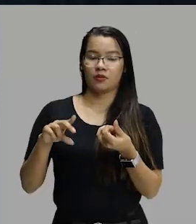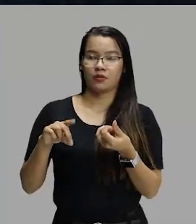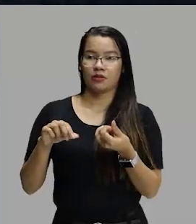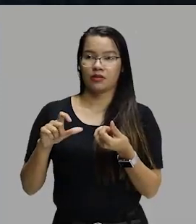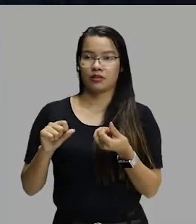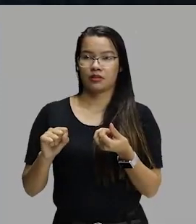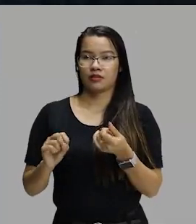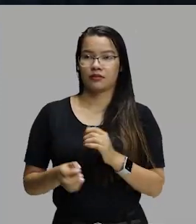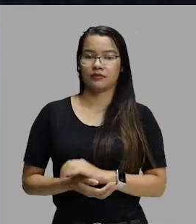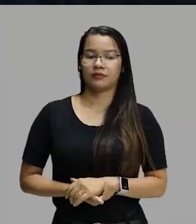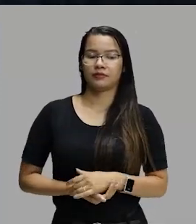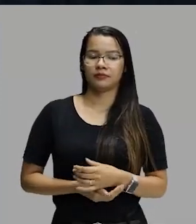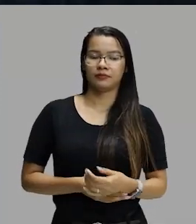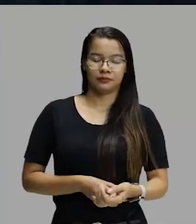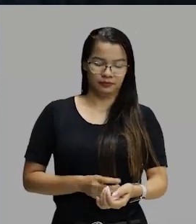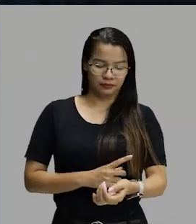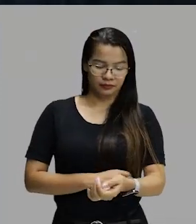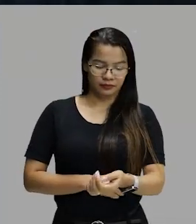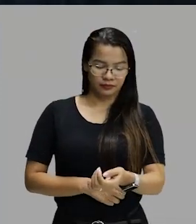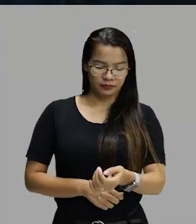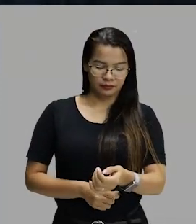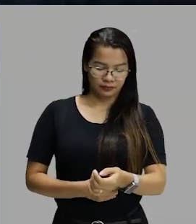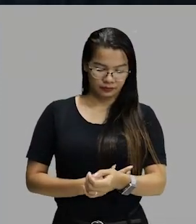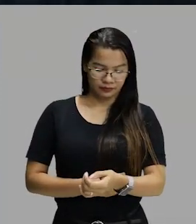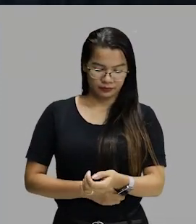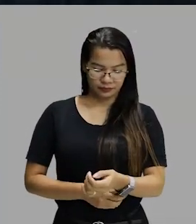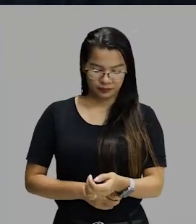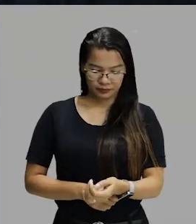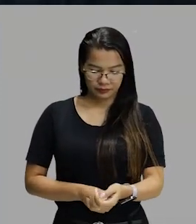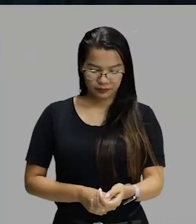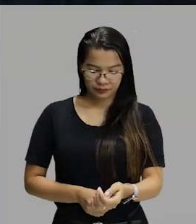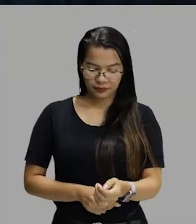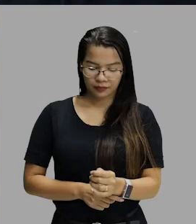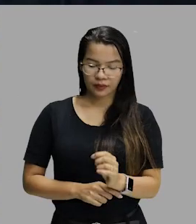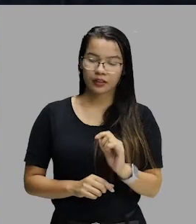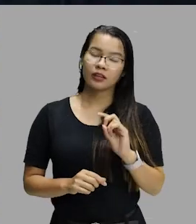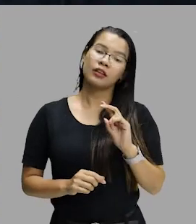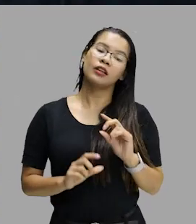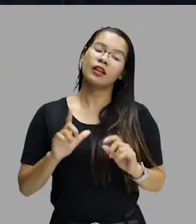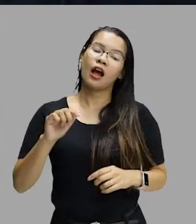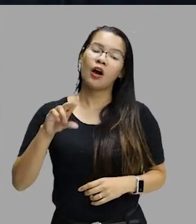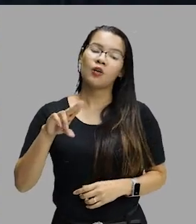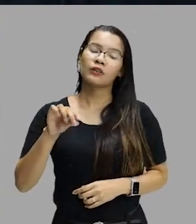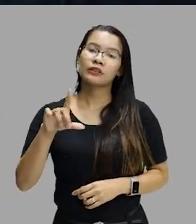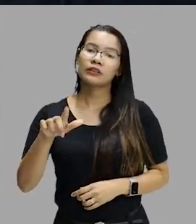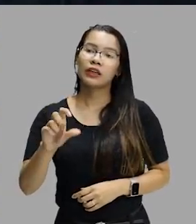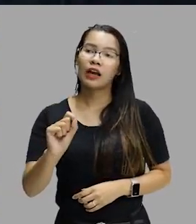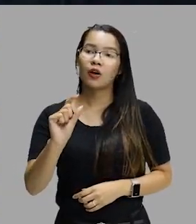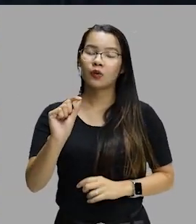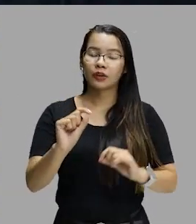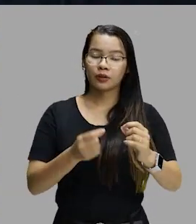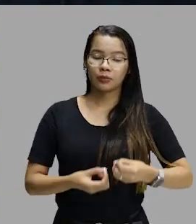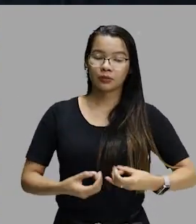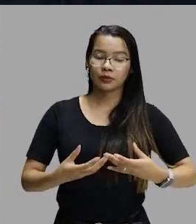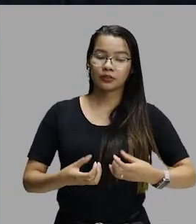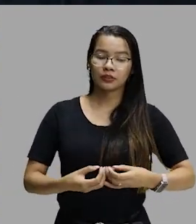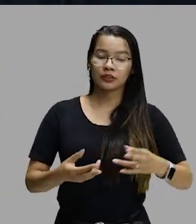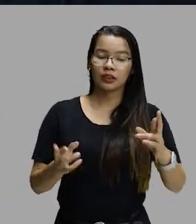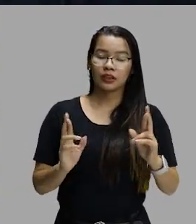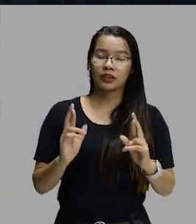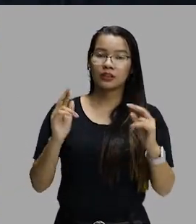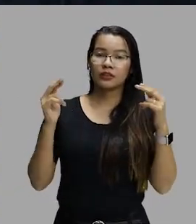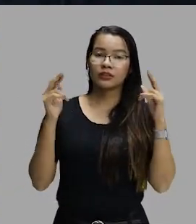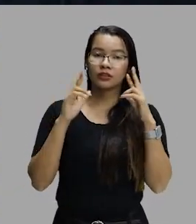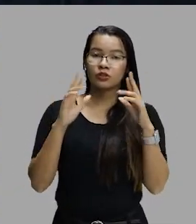ter 6 laudas. Né? Eu vou chamar de lauda aquilo que eu produzi a respeito daquele livro de 20 páginas. Então, assim, é